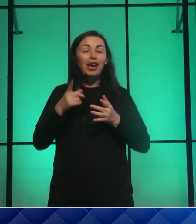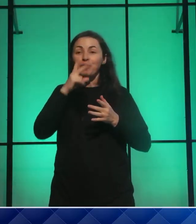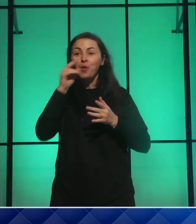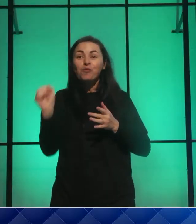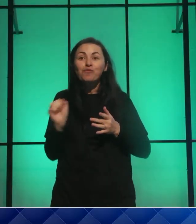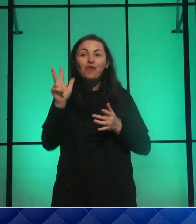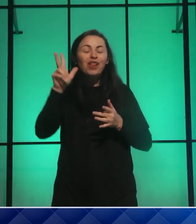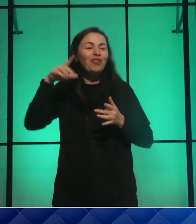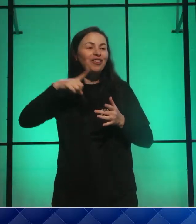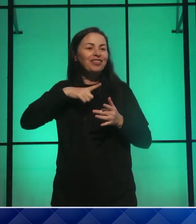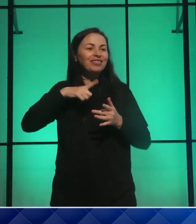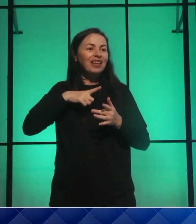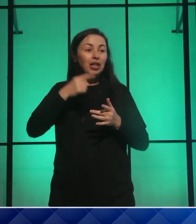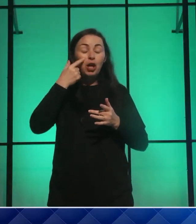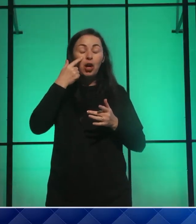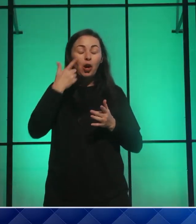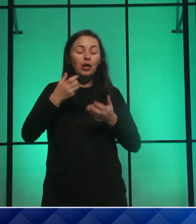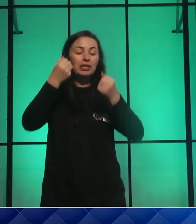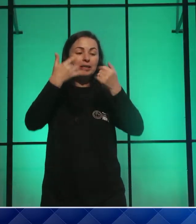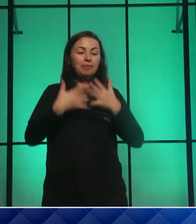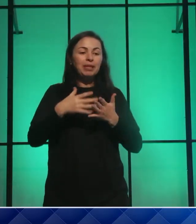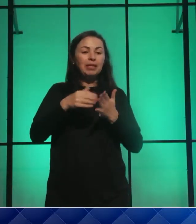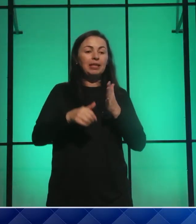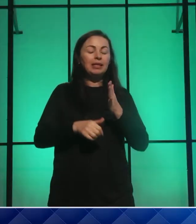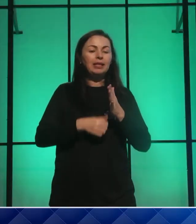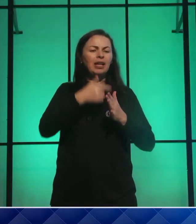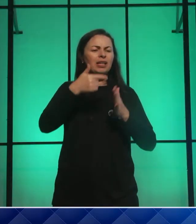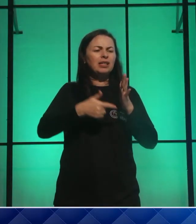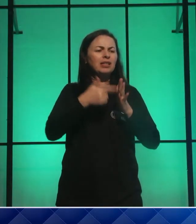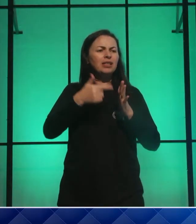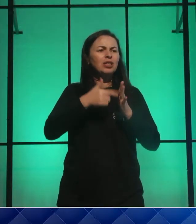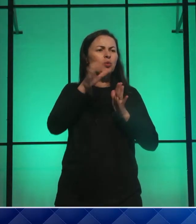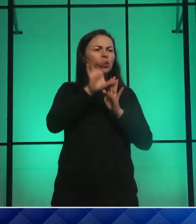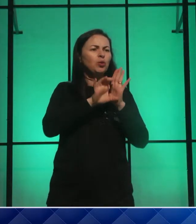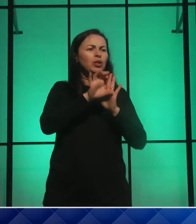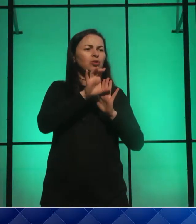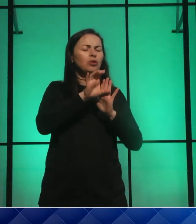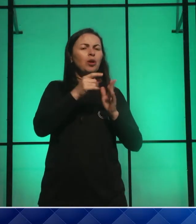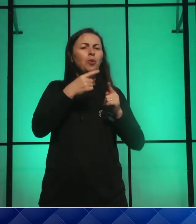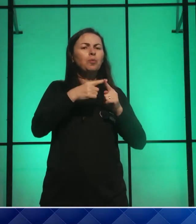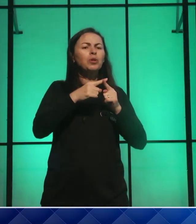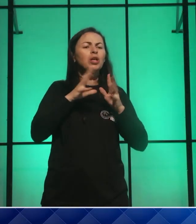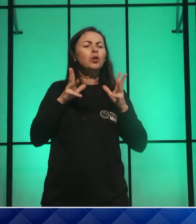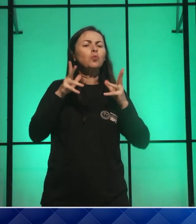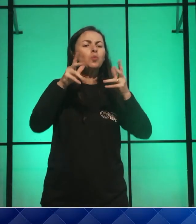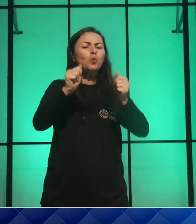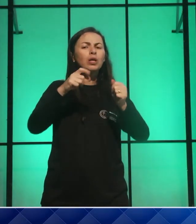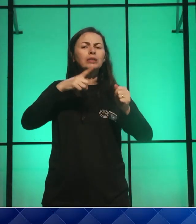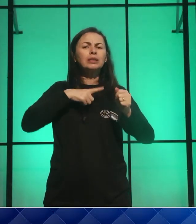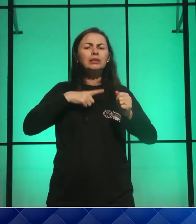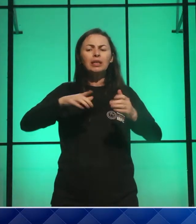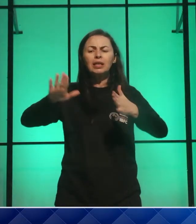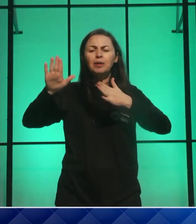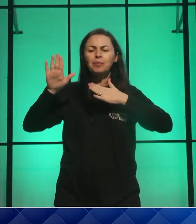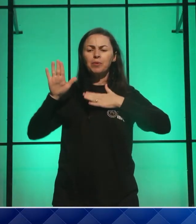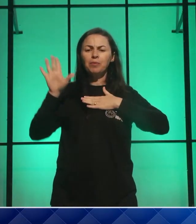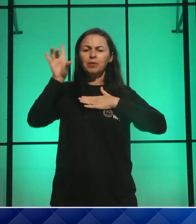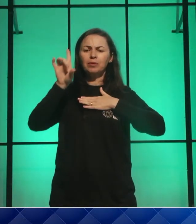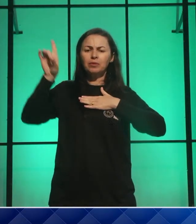que a Bíblia diz em 1º e 2 Coríntios. Pois quantas foram as promessas de Deus